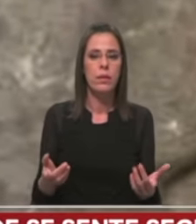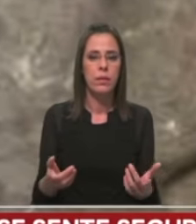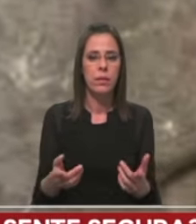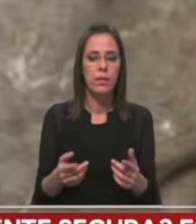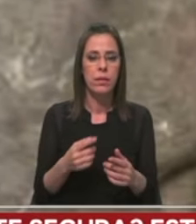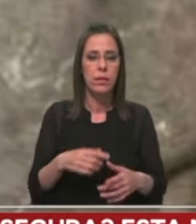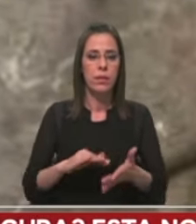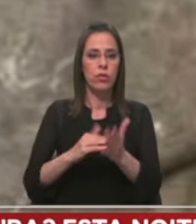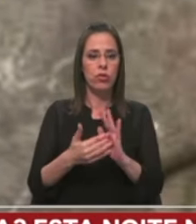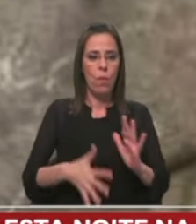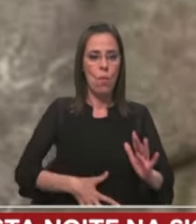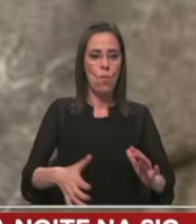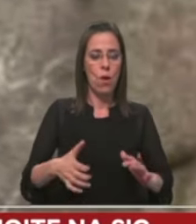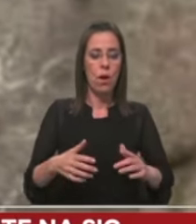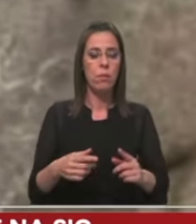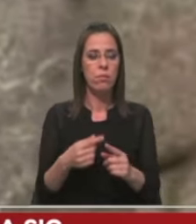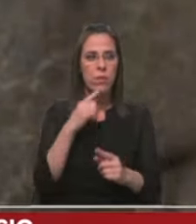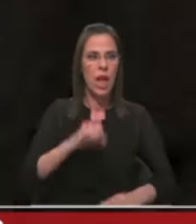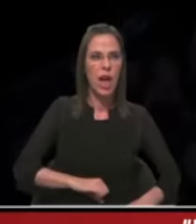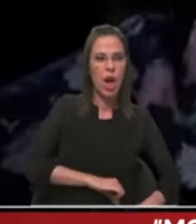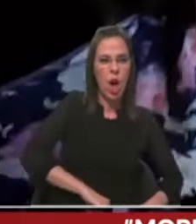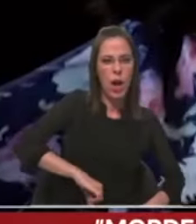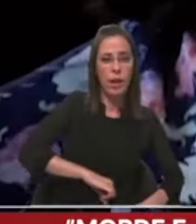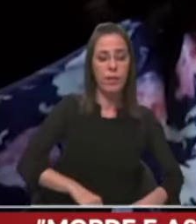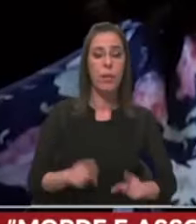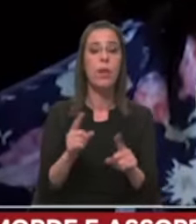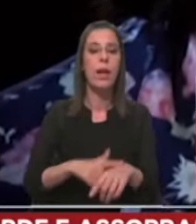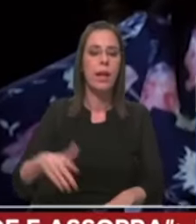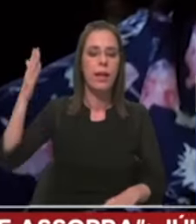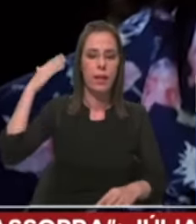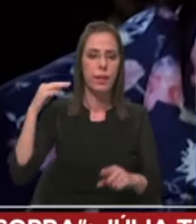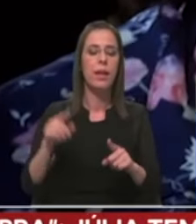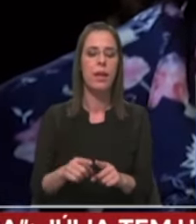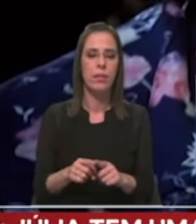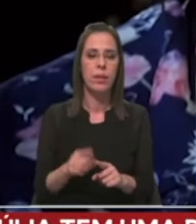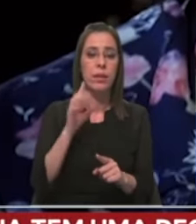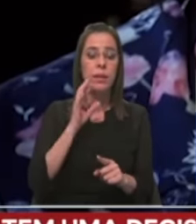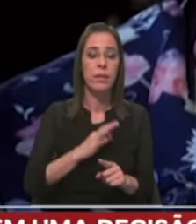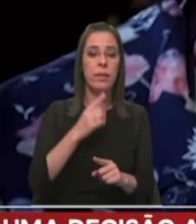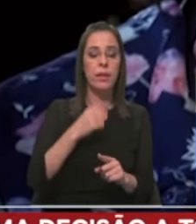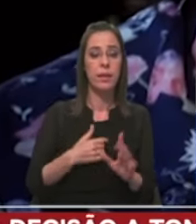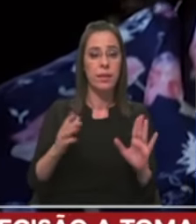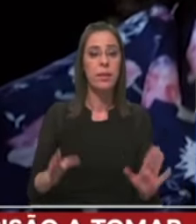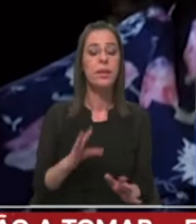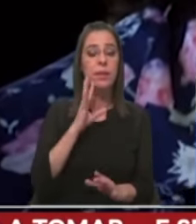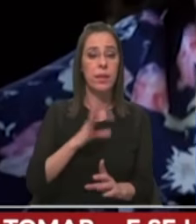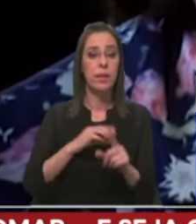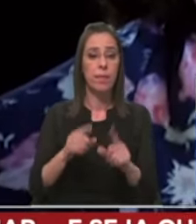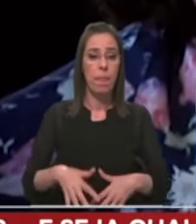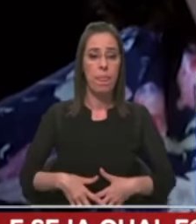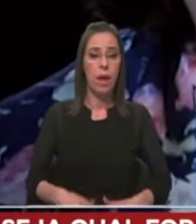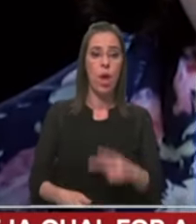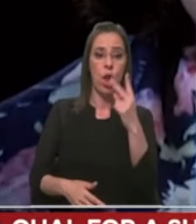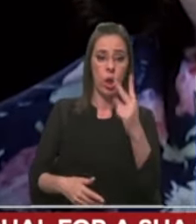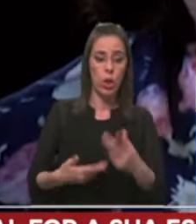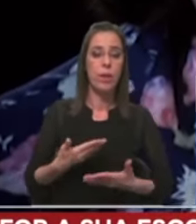chapa à barriga. Agora não sei se foi a ecografia, que aqui era naquele tempo. Sei que a senhora disse-me, olha, a senhora está grávida